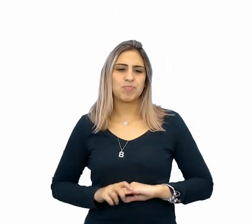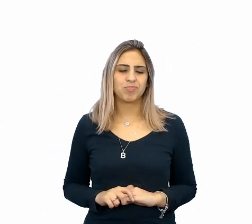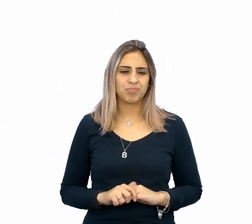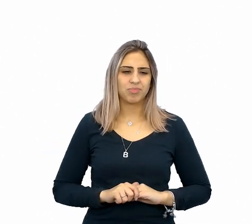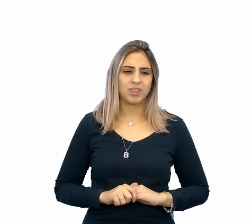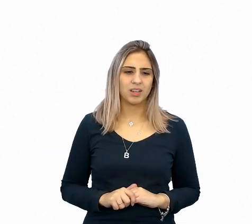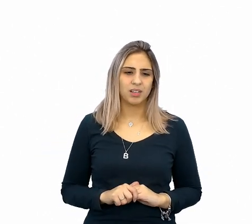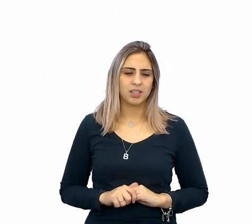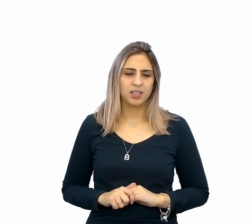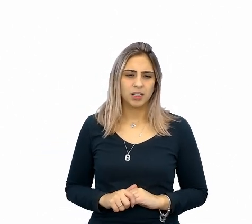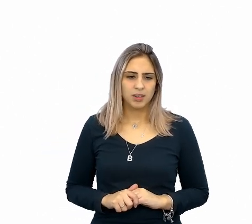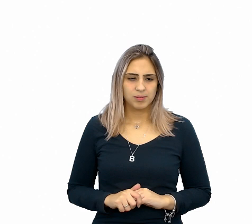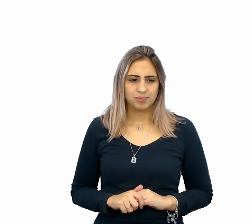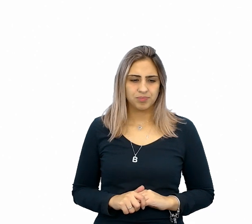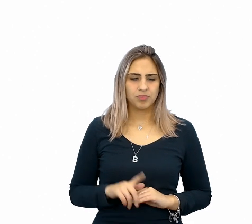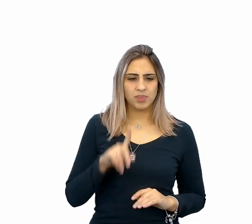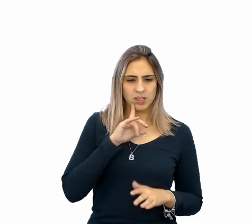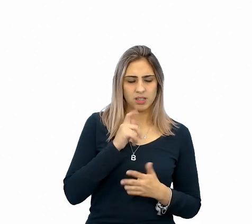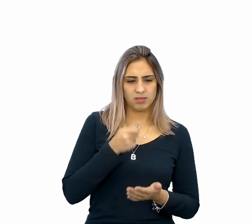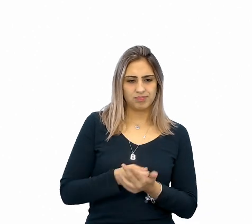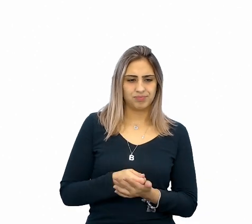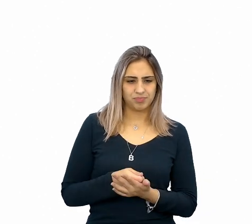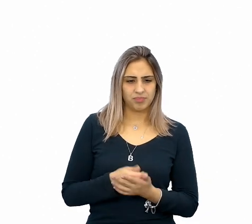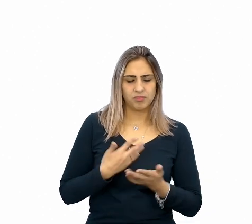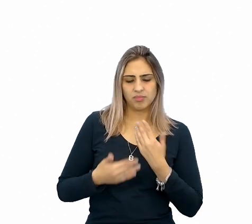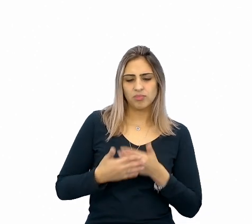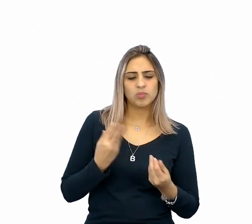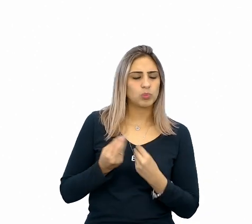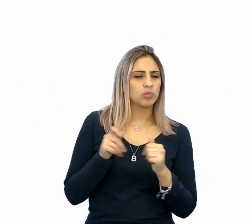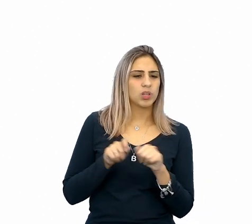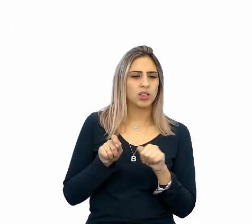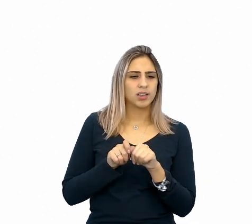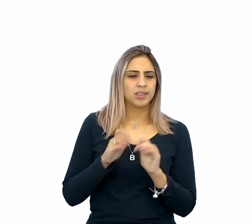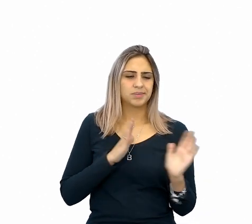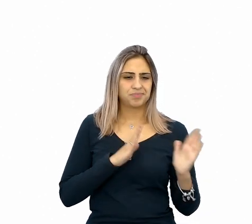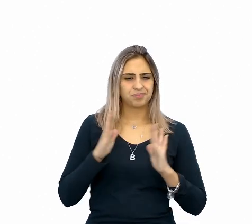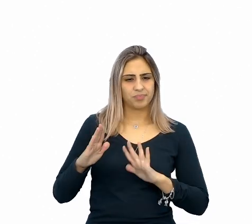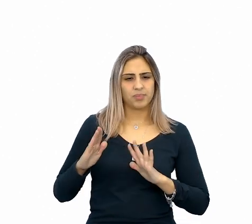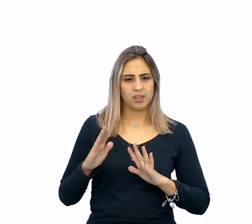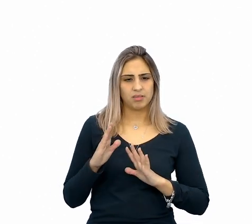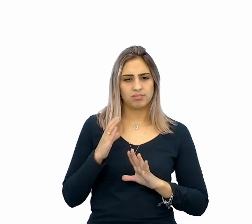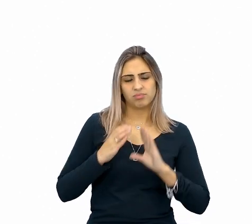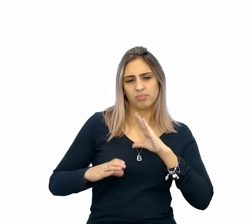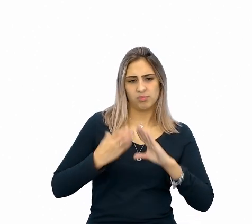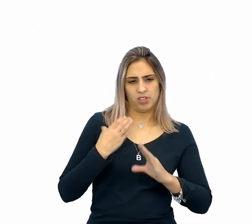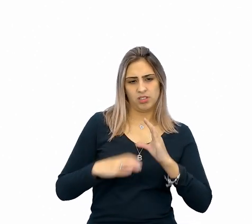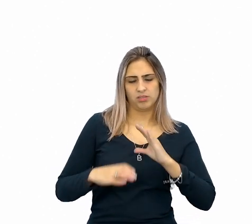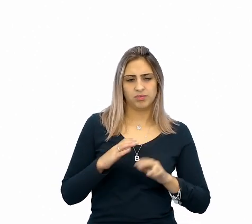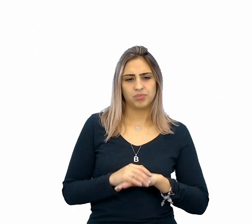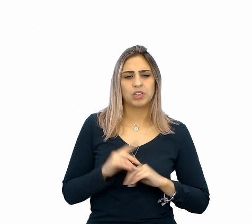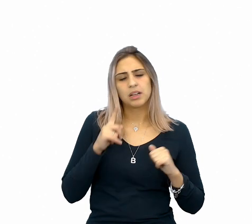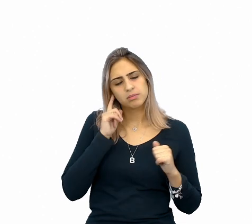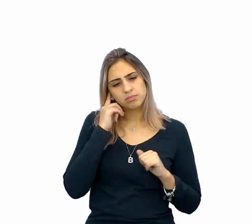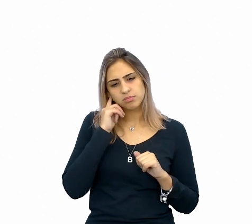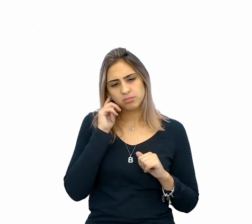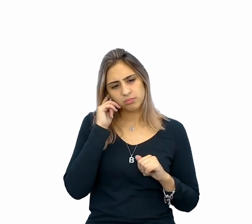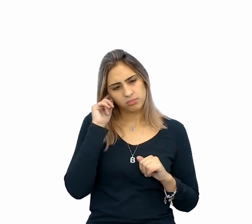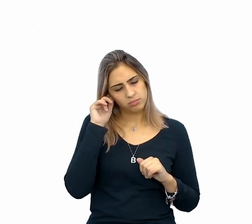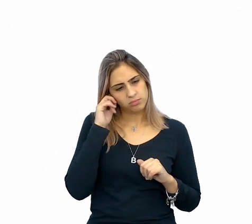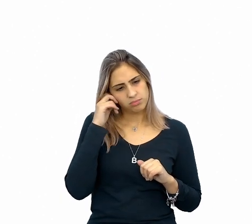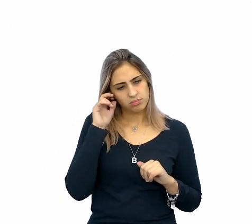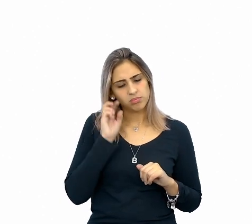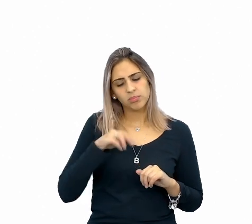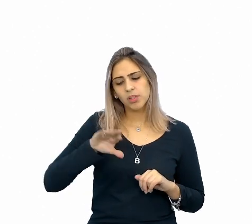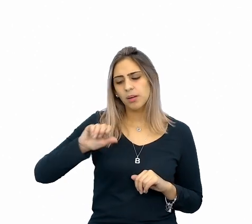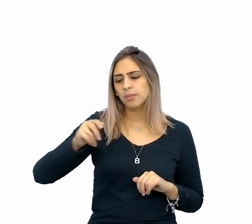definir e decidir como farão o mapa de quadrinhas e cantigas. Será um mapa construído com